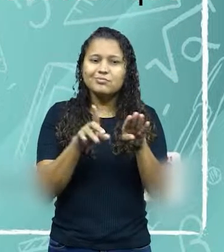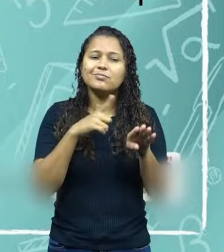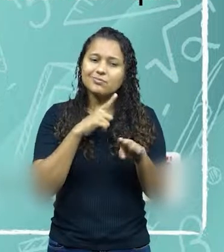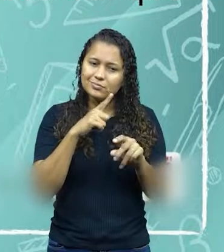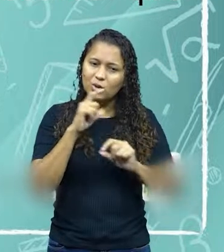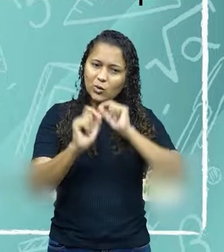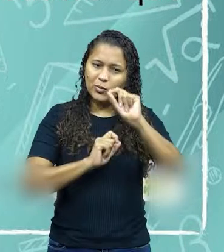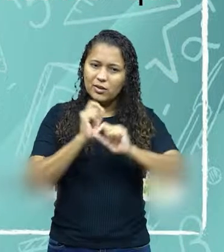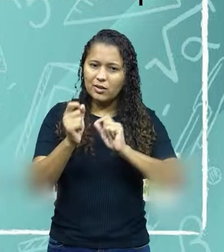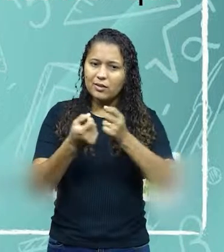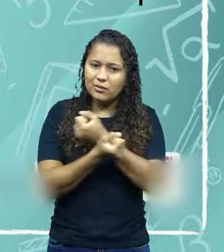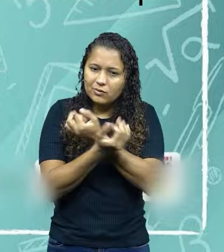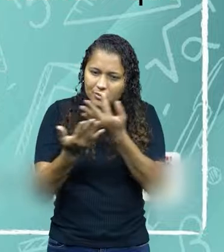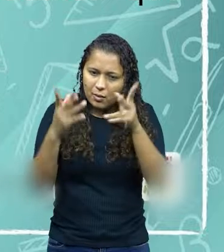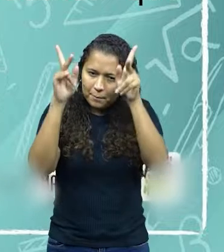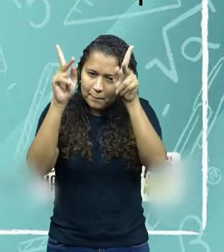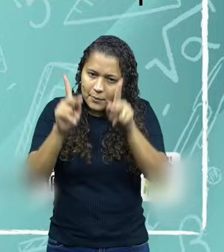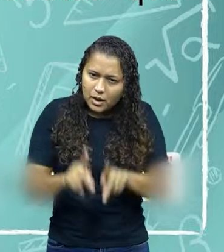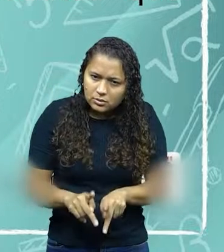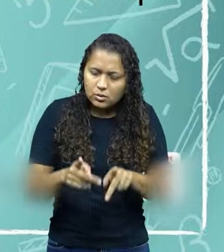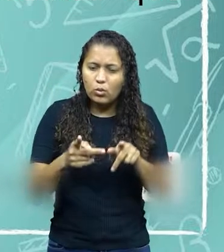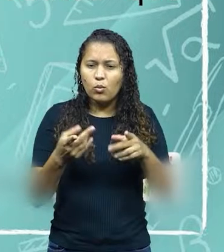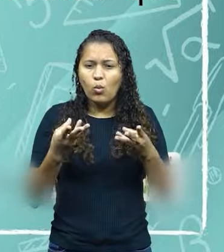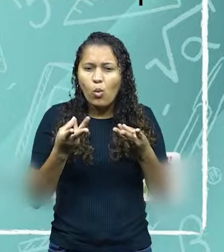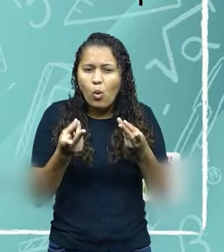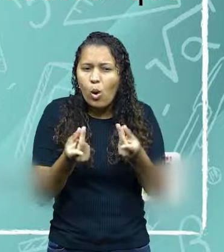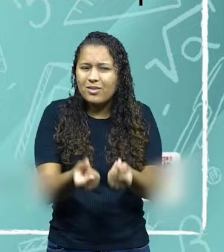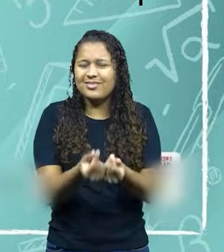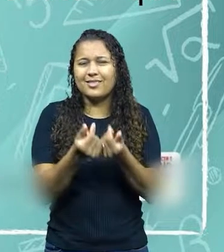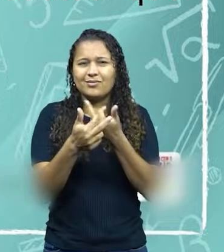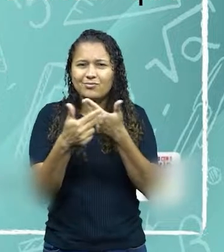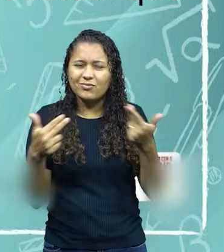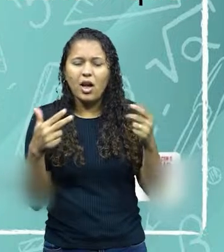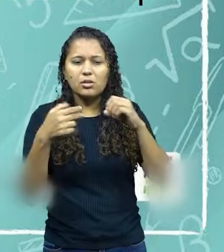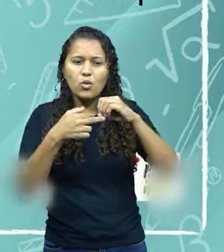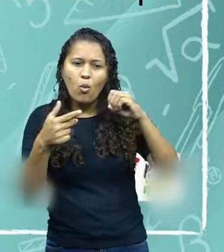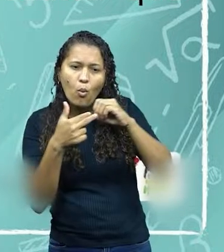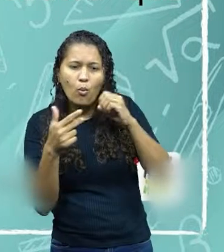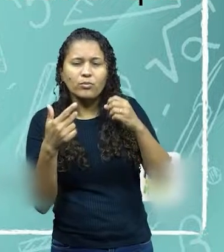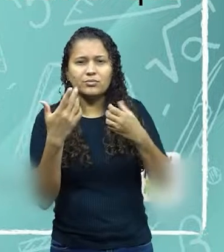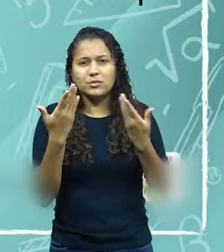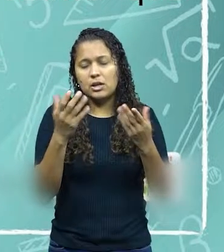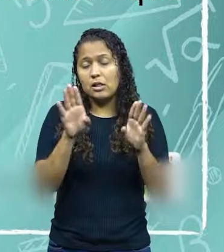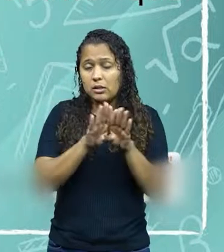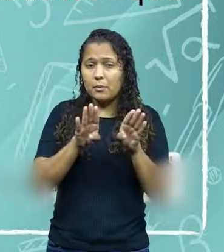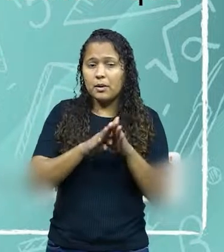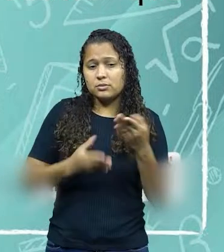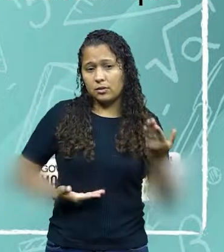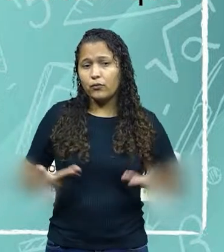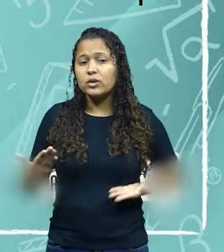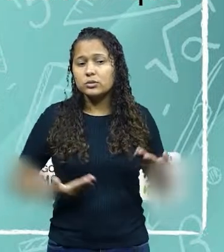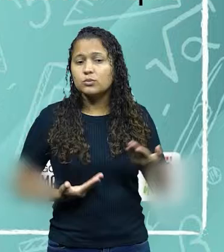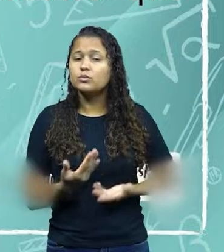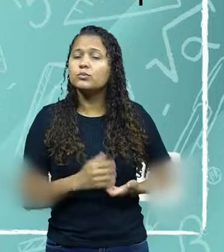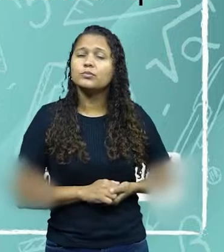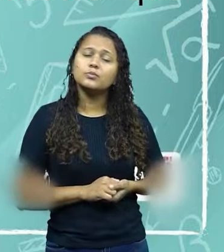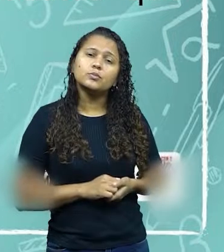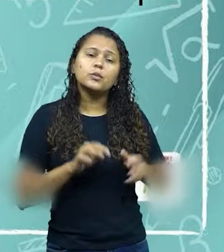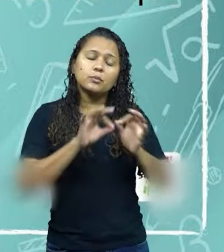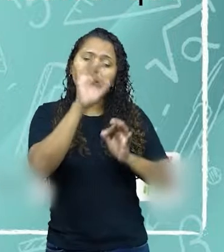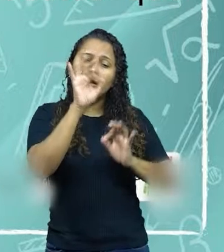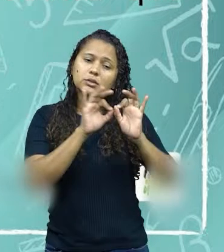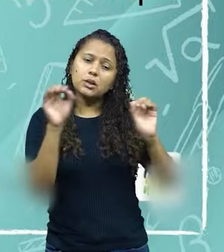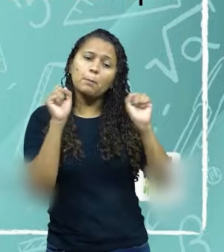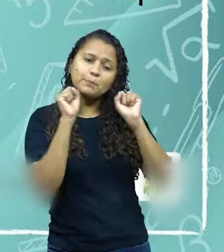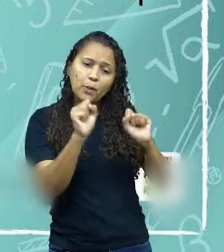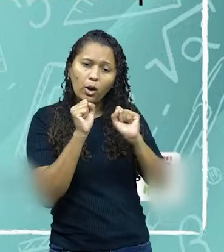é responsável por oferecer um parâmetro de qualidade de muitos produtos e serviços. A metrologia ela